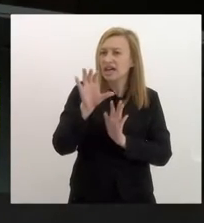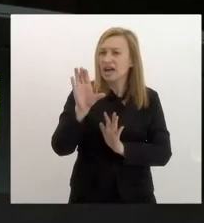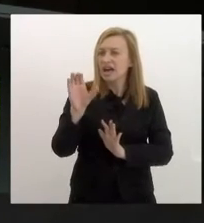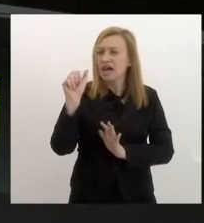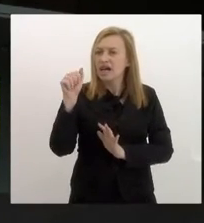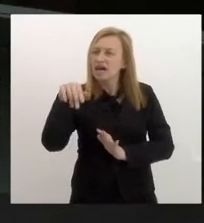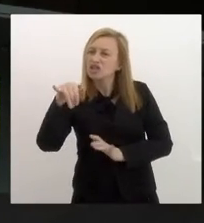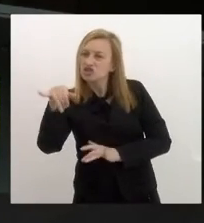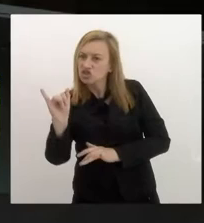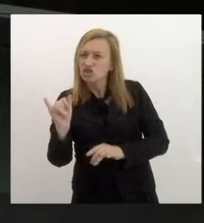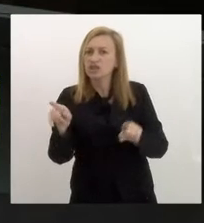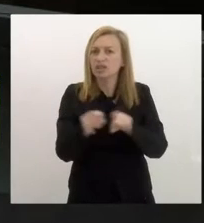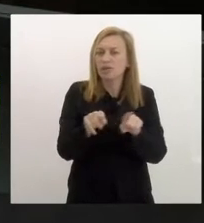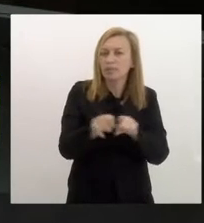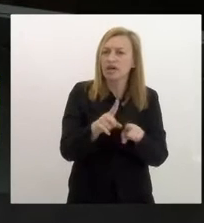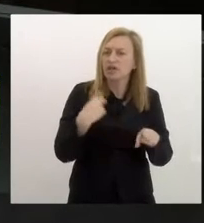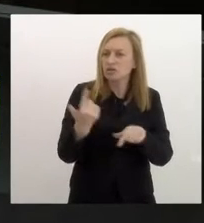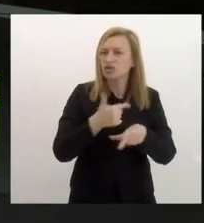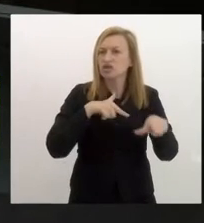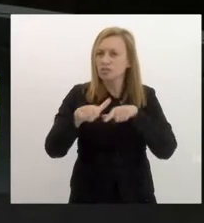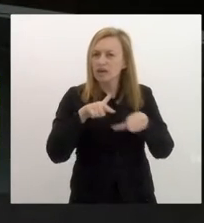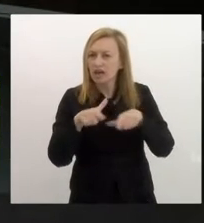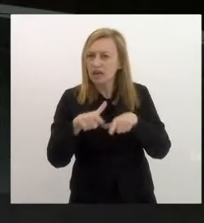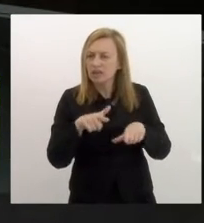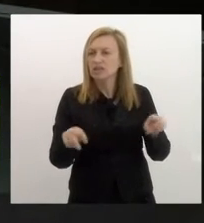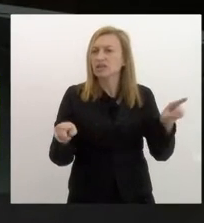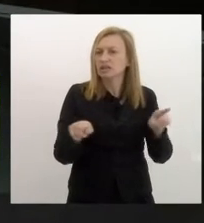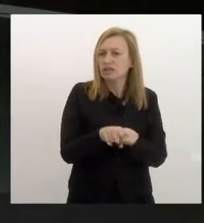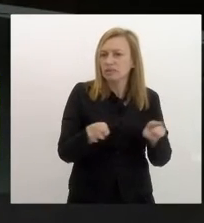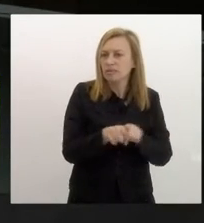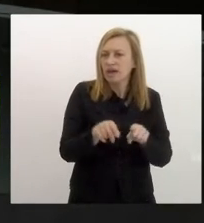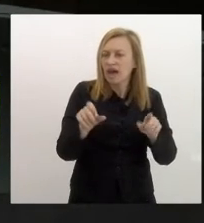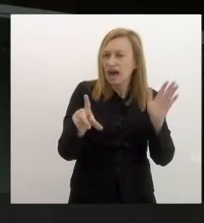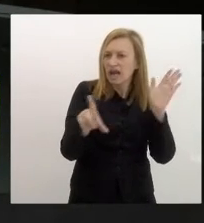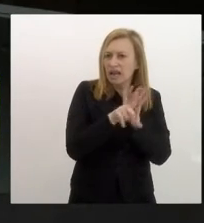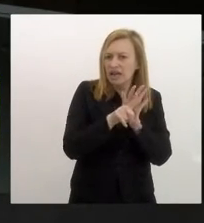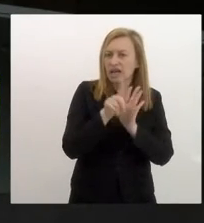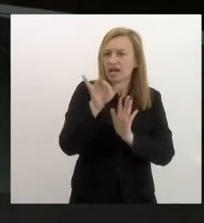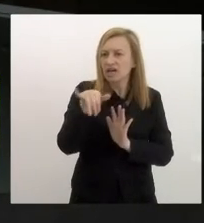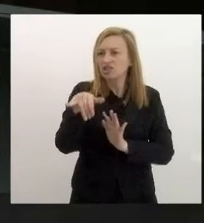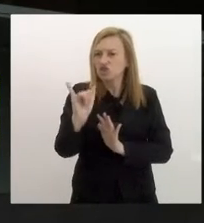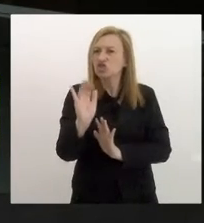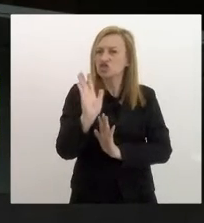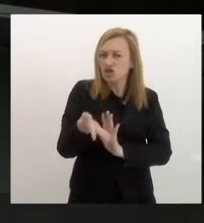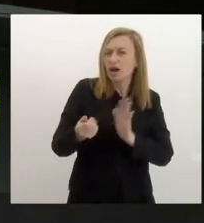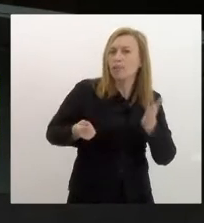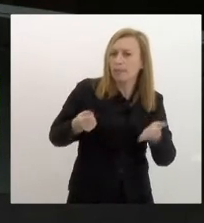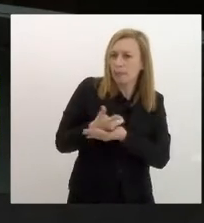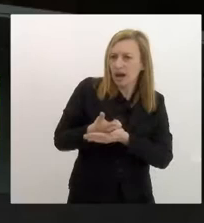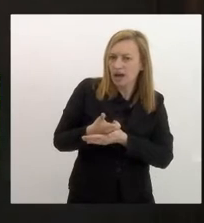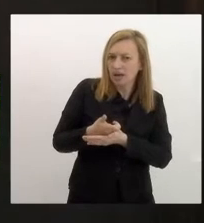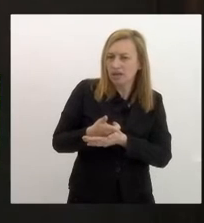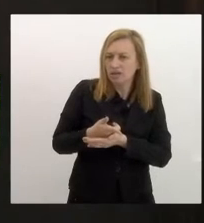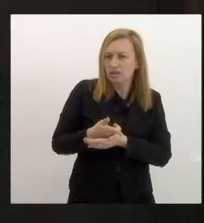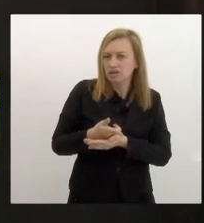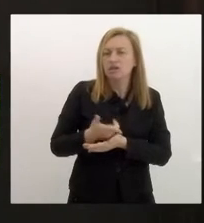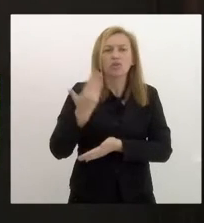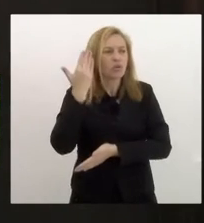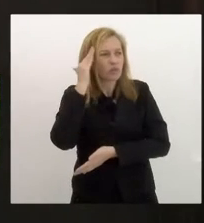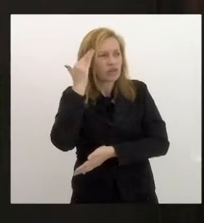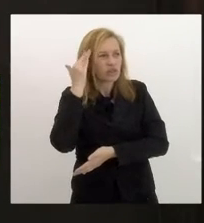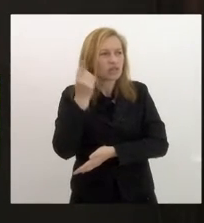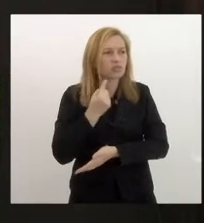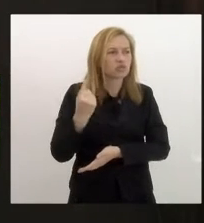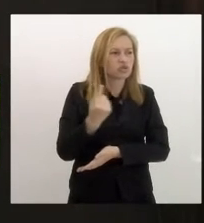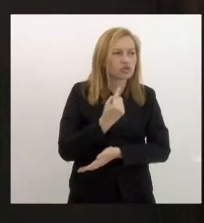nós temos trabalhado e tem a lei kandir já vem sendo paga no montante que a gente usa entende